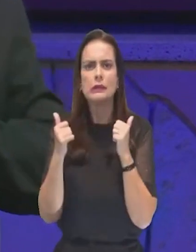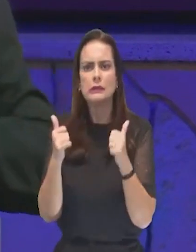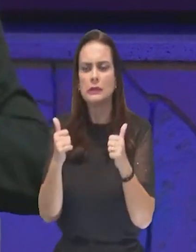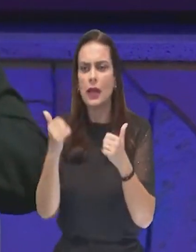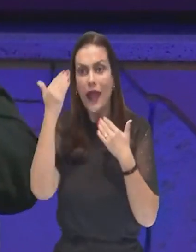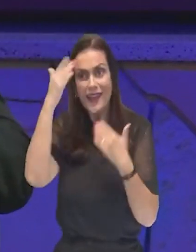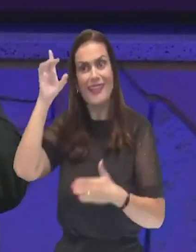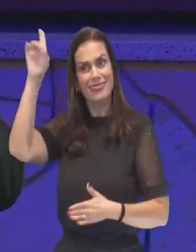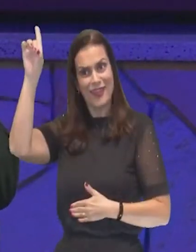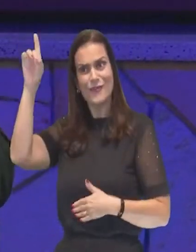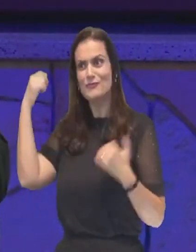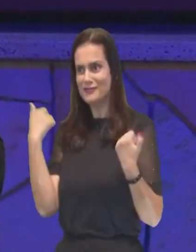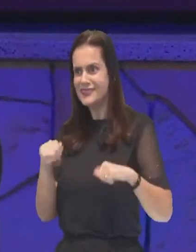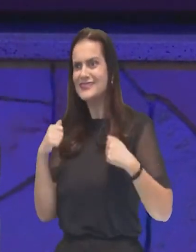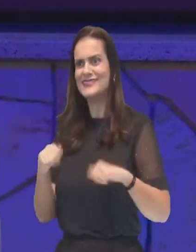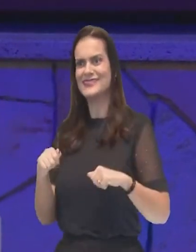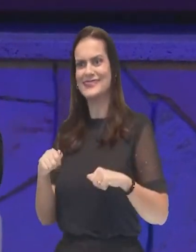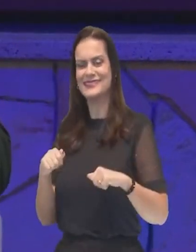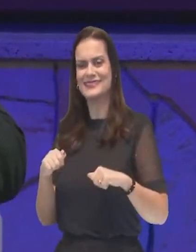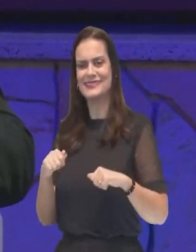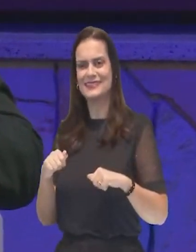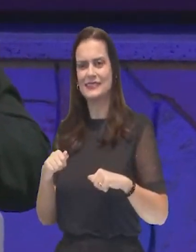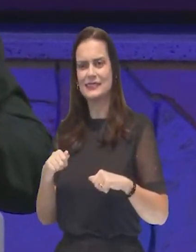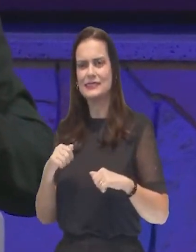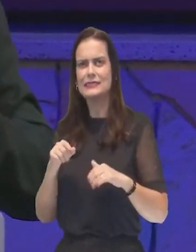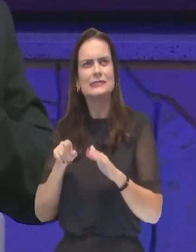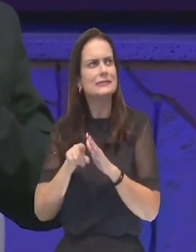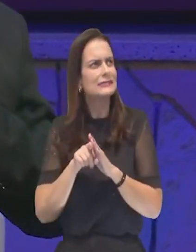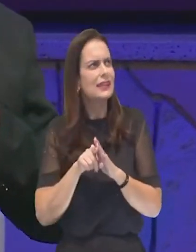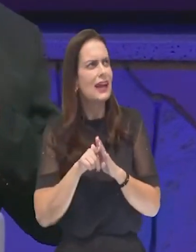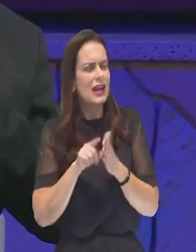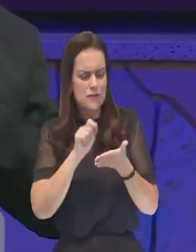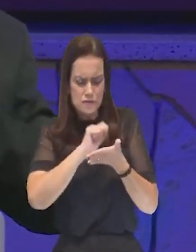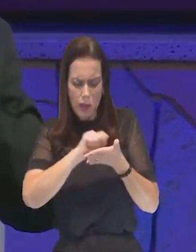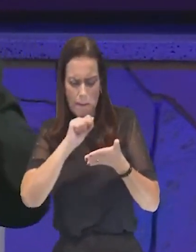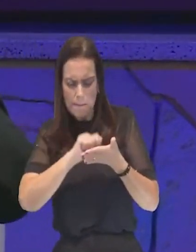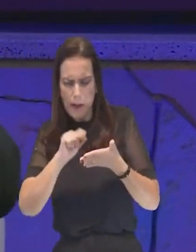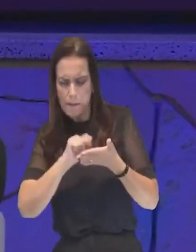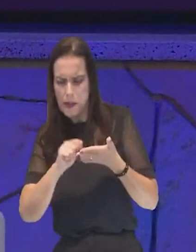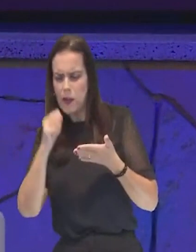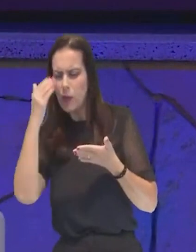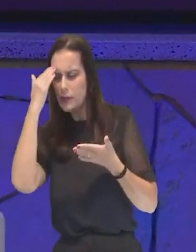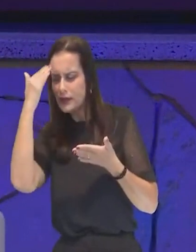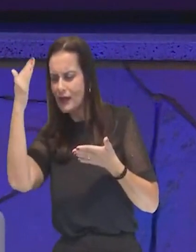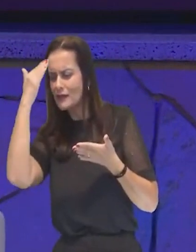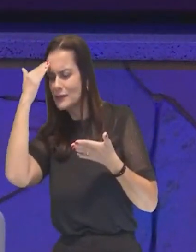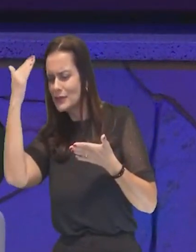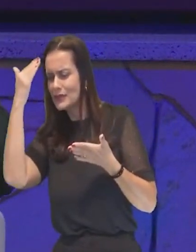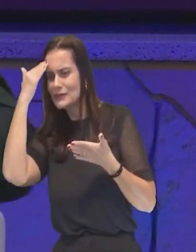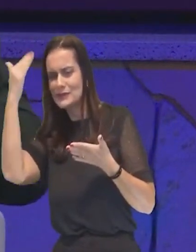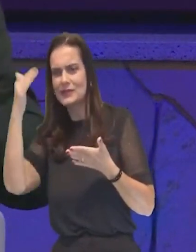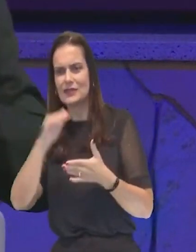querido, pela igreja que você tem. Faça um diáriozinho, registre ali as gratidões.